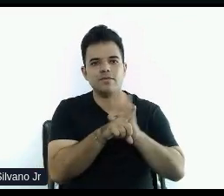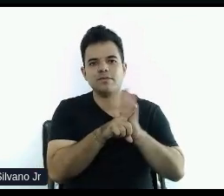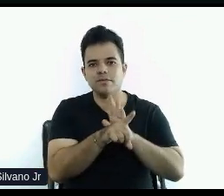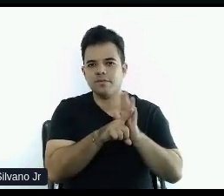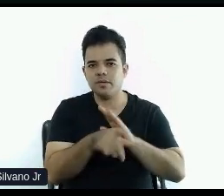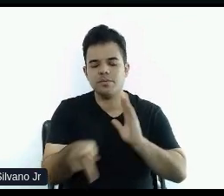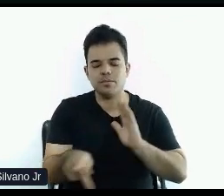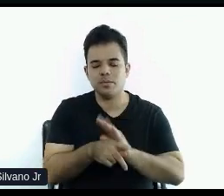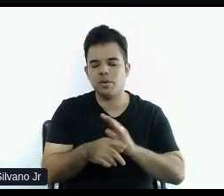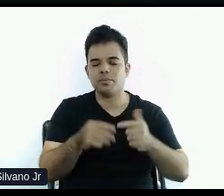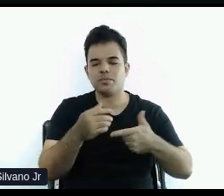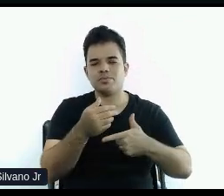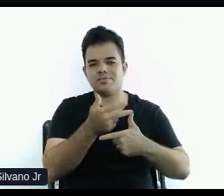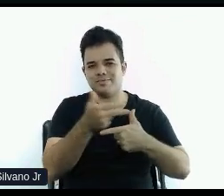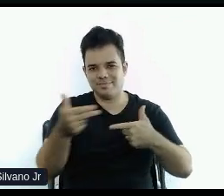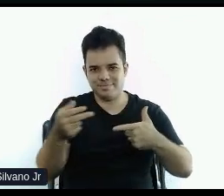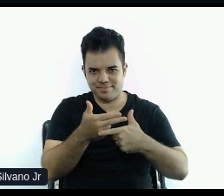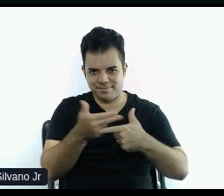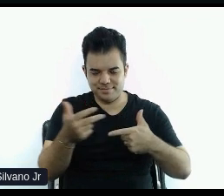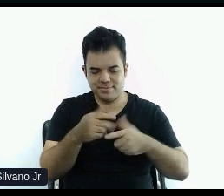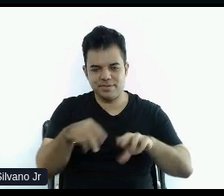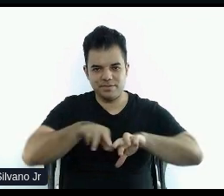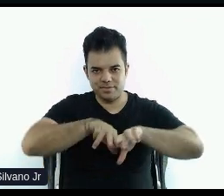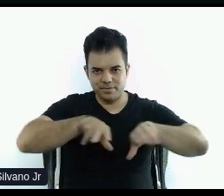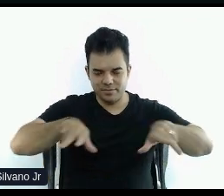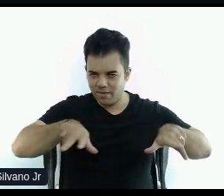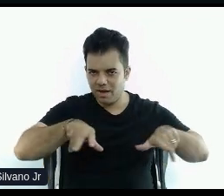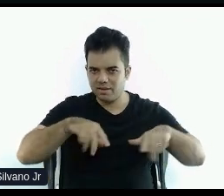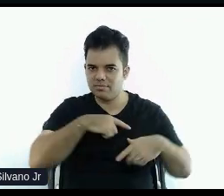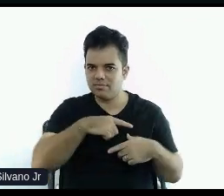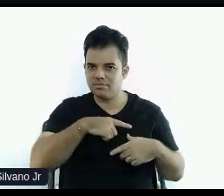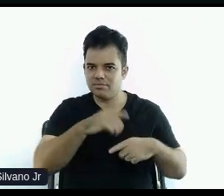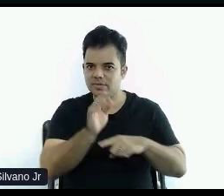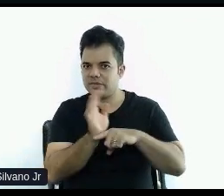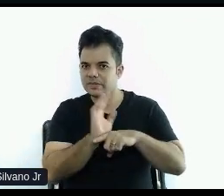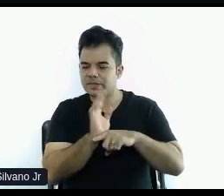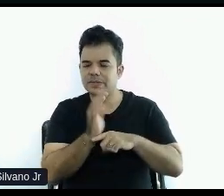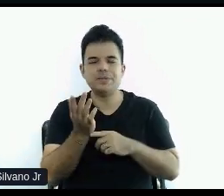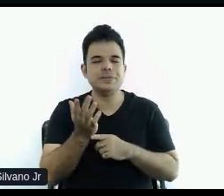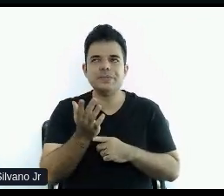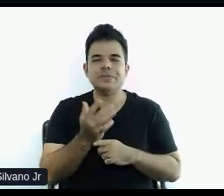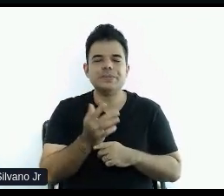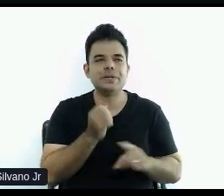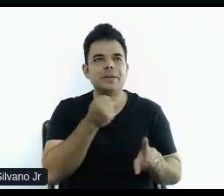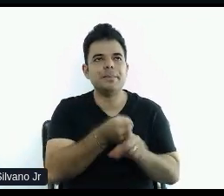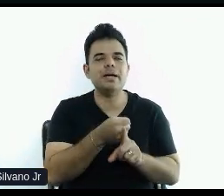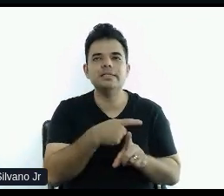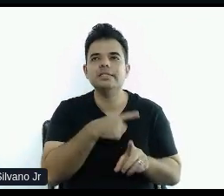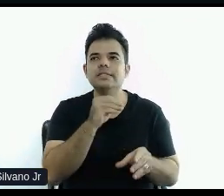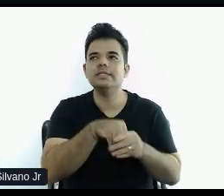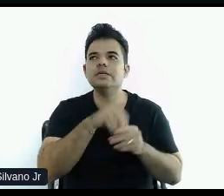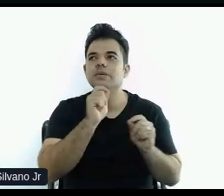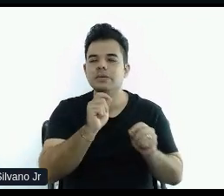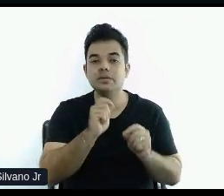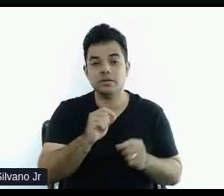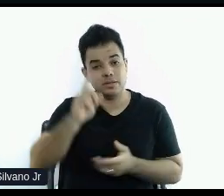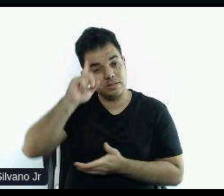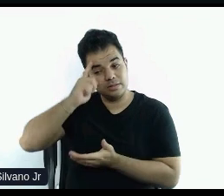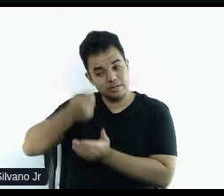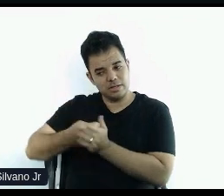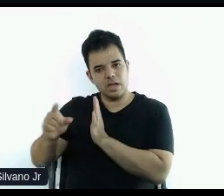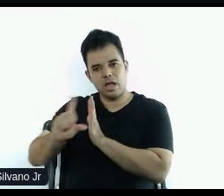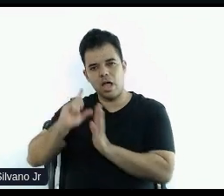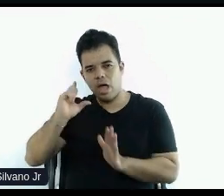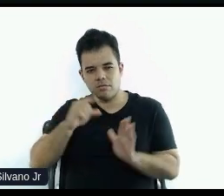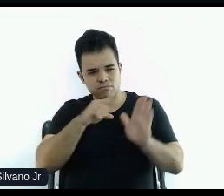streaming? Quais são os impactos? O que a gente tem ali? Então, aí a gente consegue definir quais são as